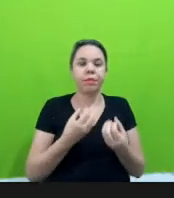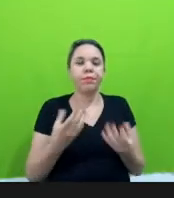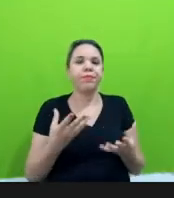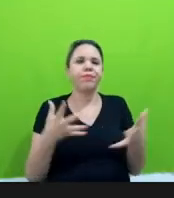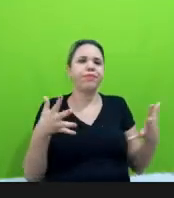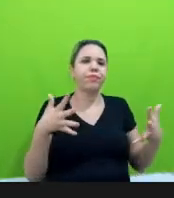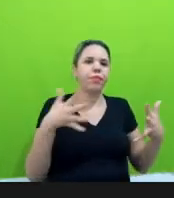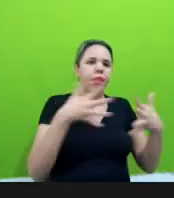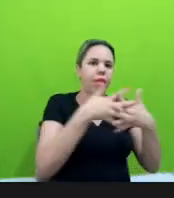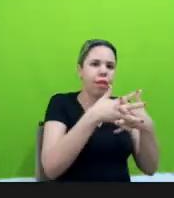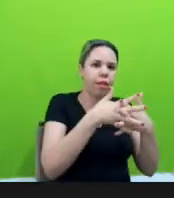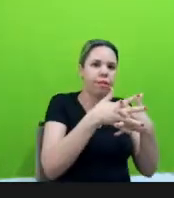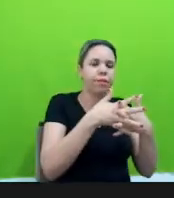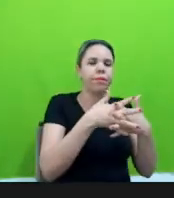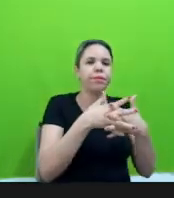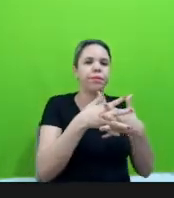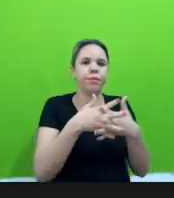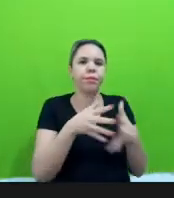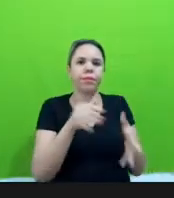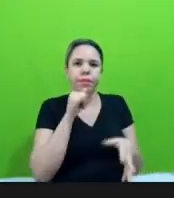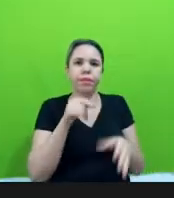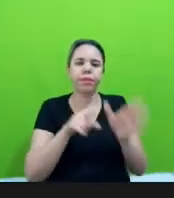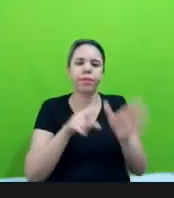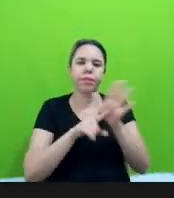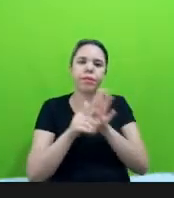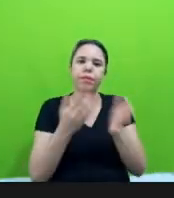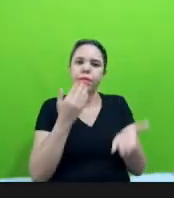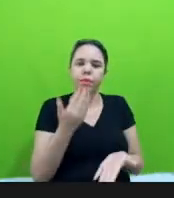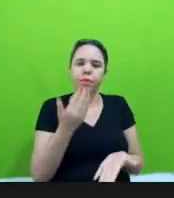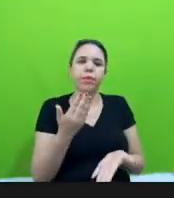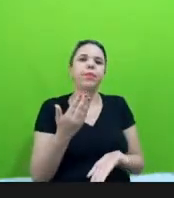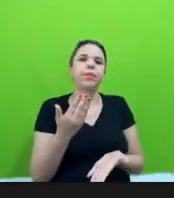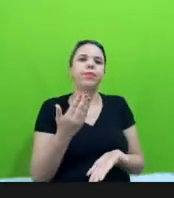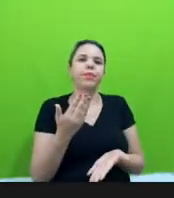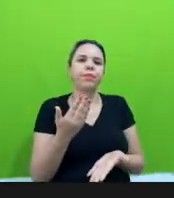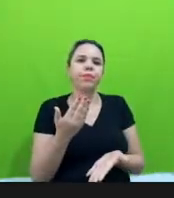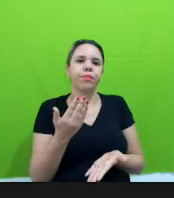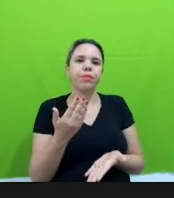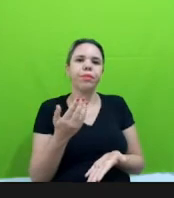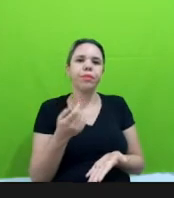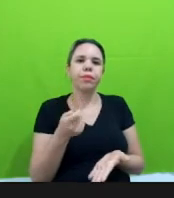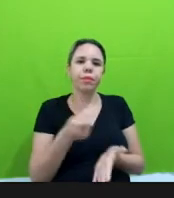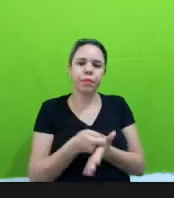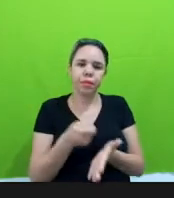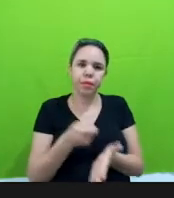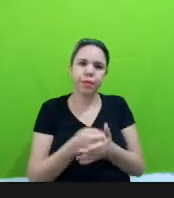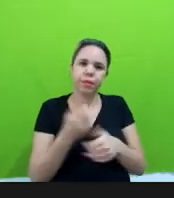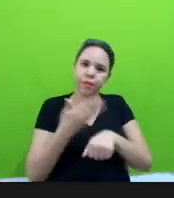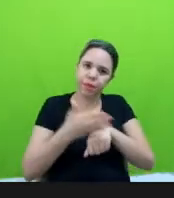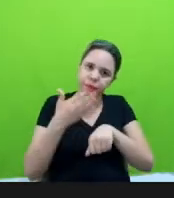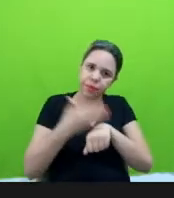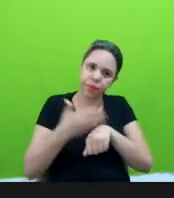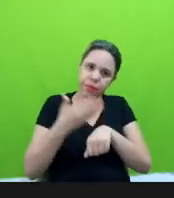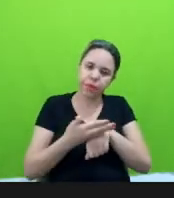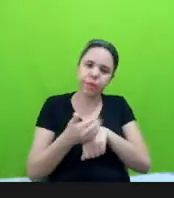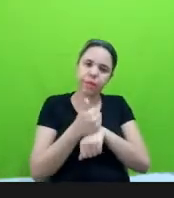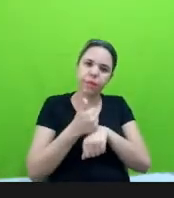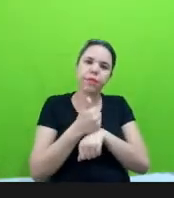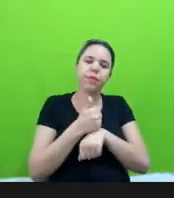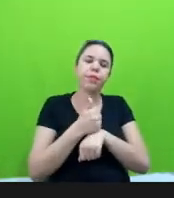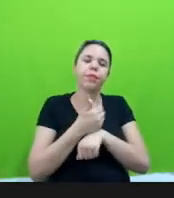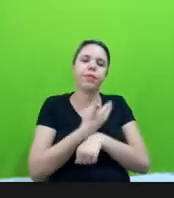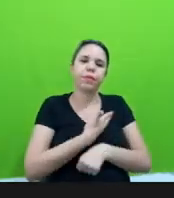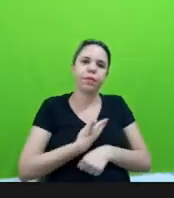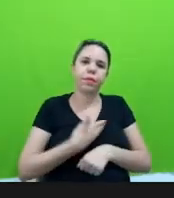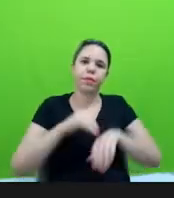própria informação em si que a gente está solicitando, né? Então exige um pouco de treinamento por parte do agente público para que ele possa separar uma coisa